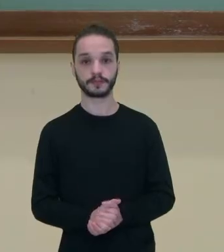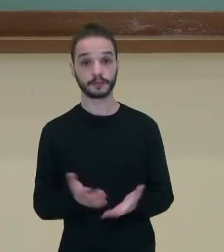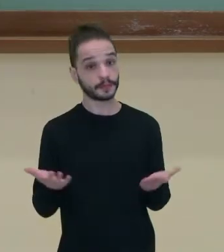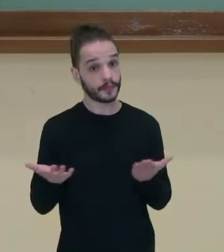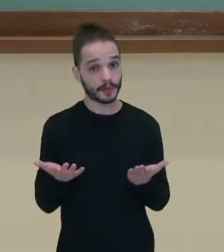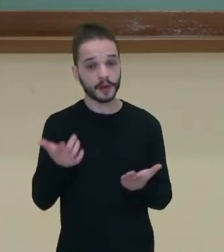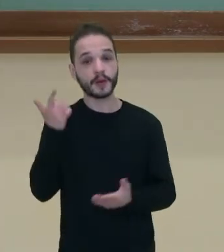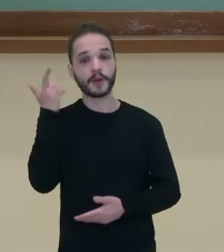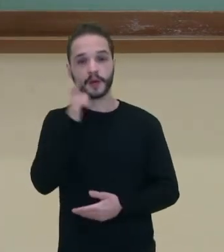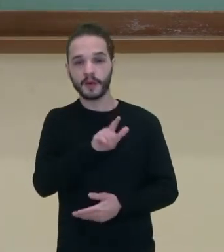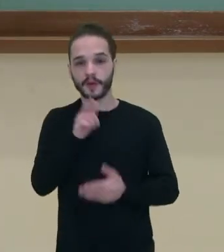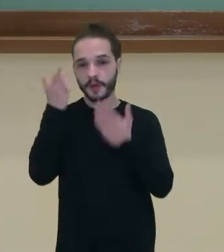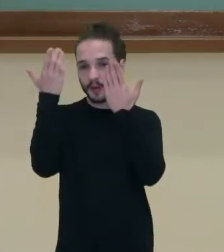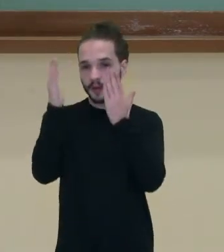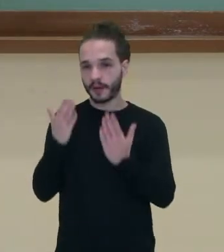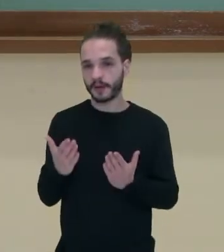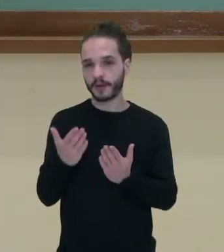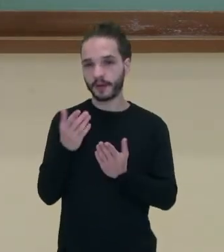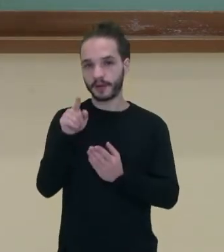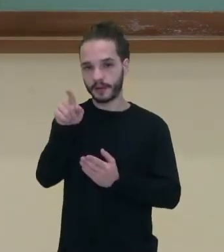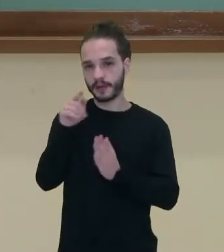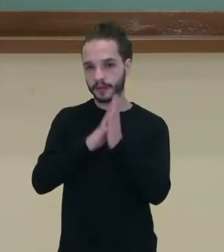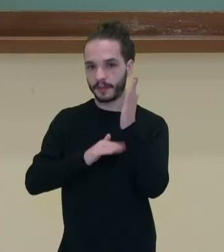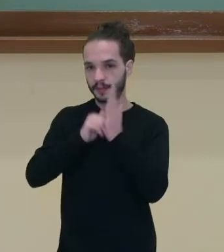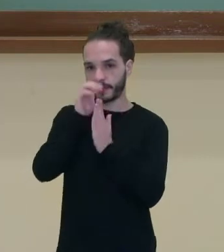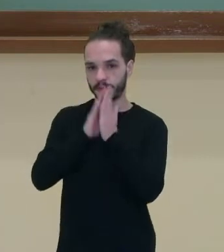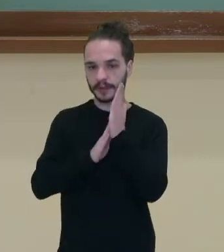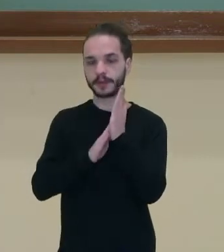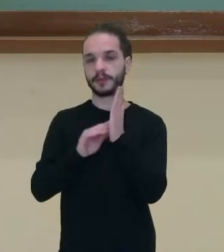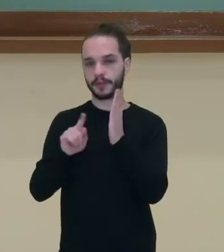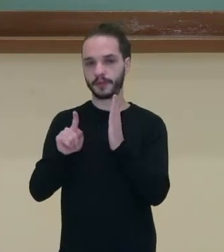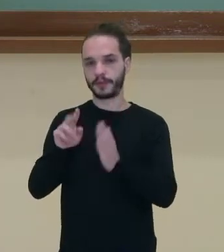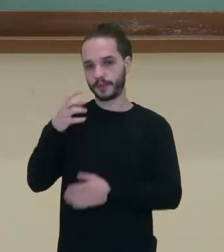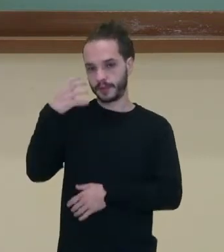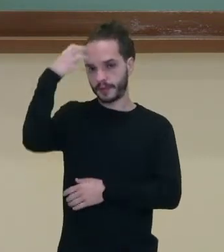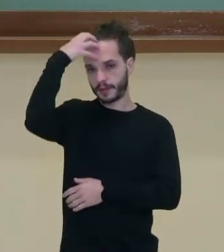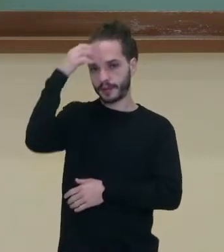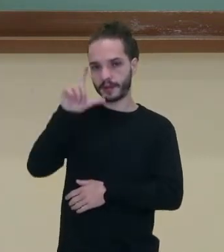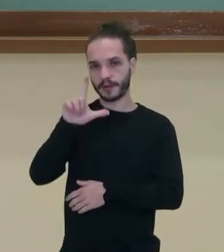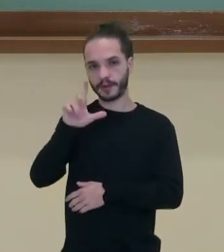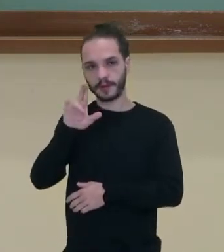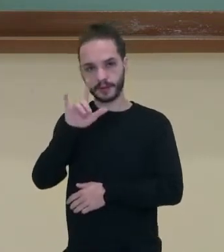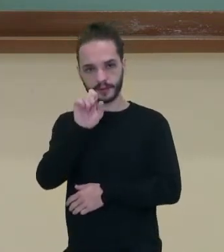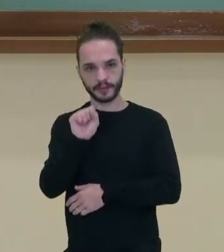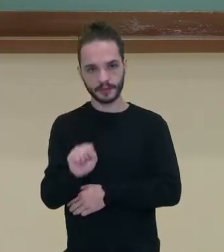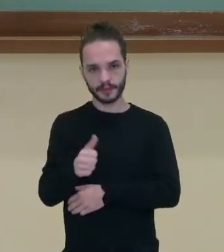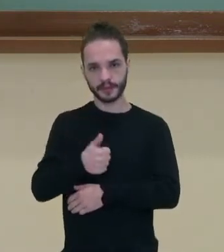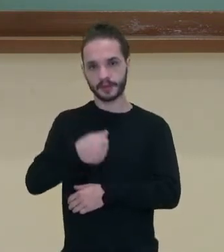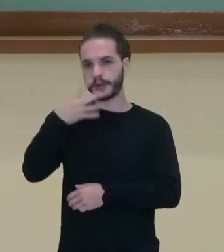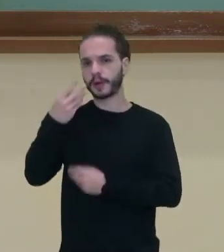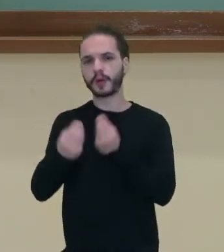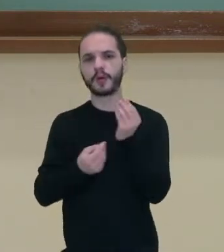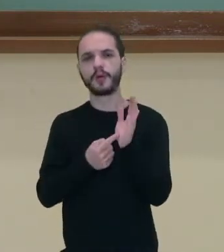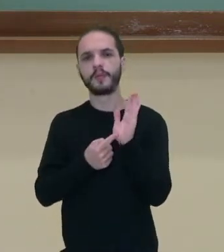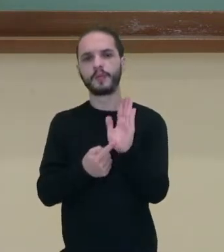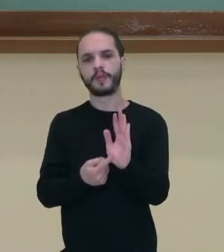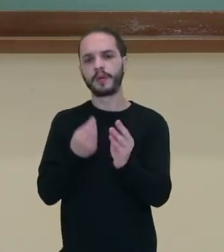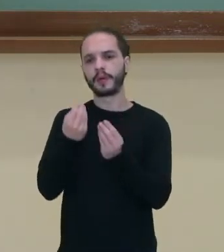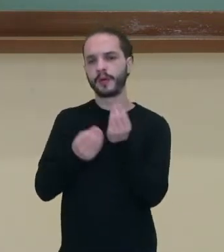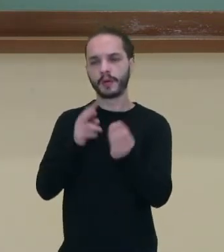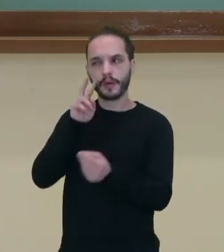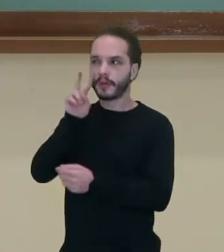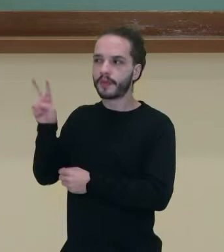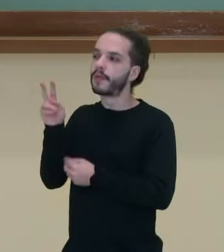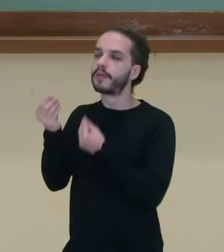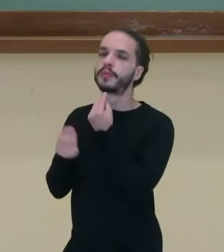E aí, pessoal, conseguiram analisar essa pintura, né, do rei Luís XIV? Como que ele está sendo representado, gente? Quando vocês olham aqui, o que